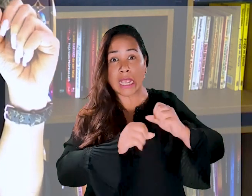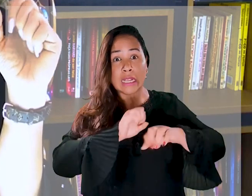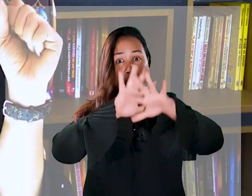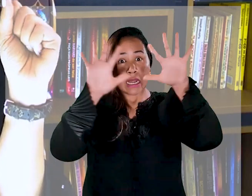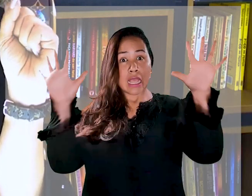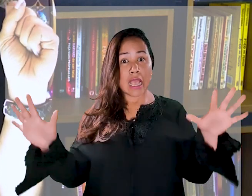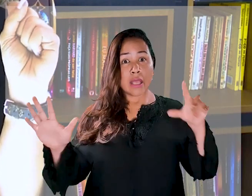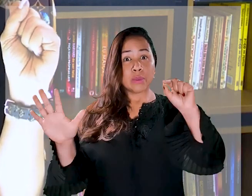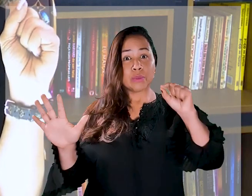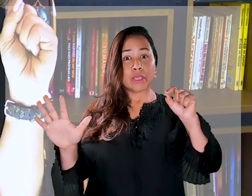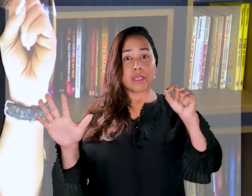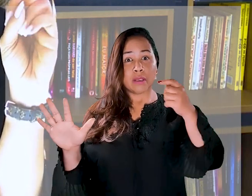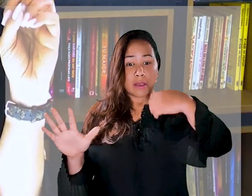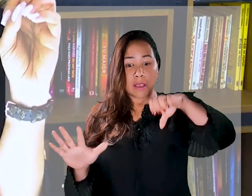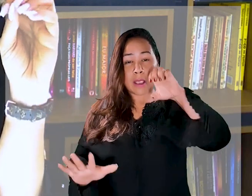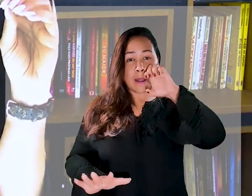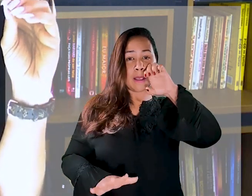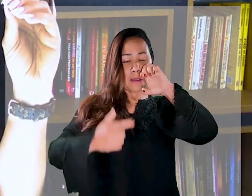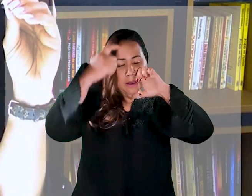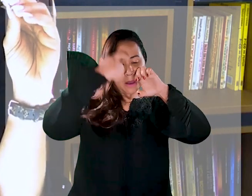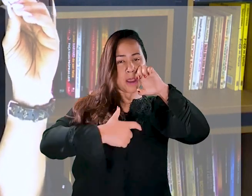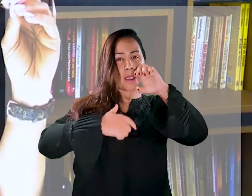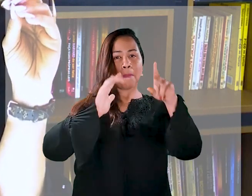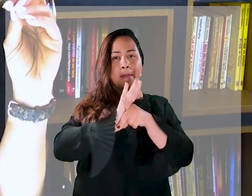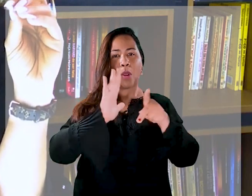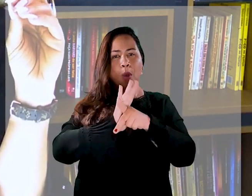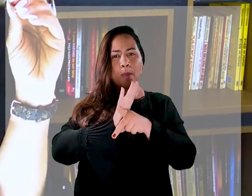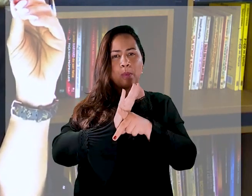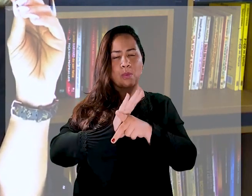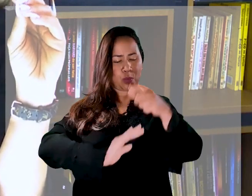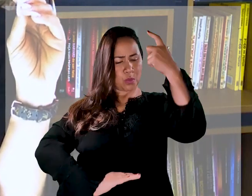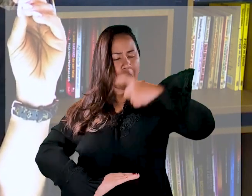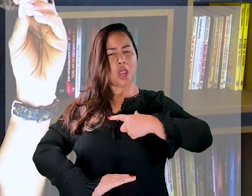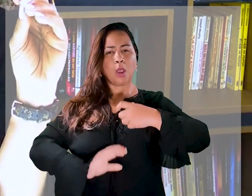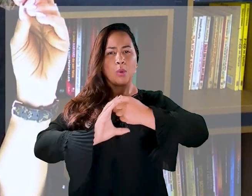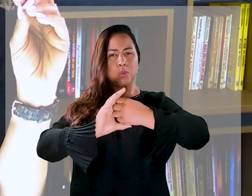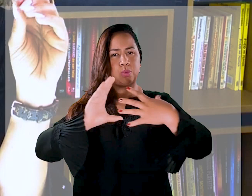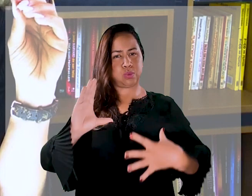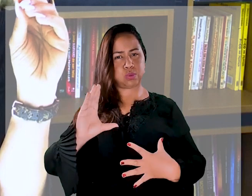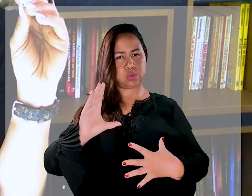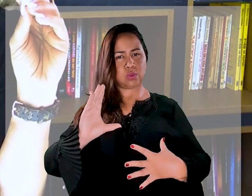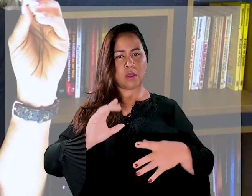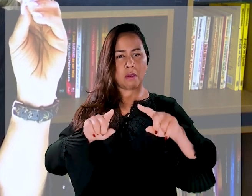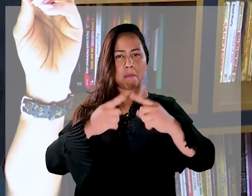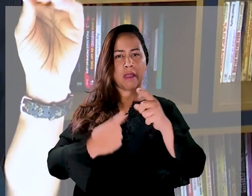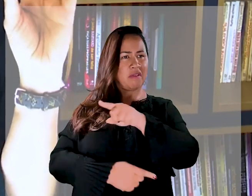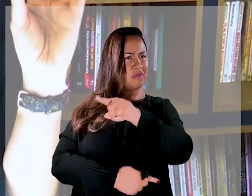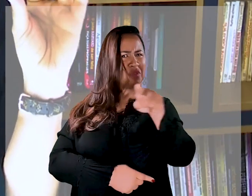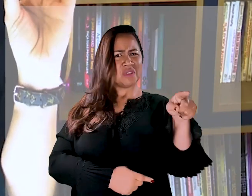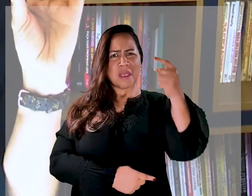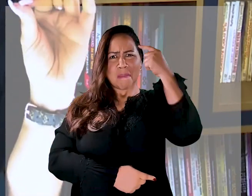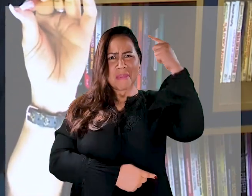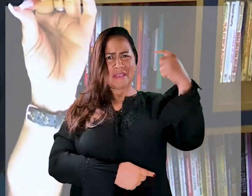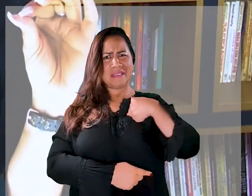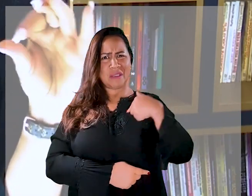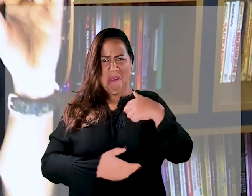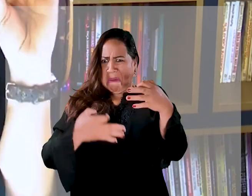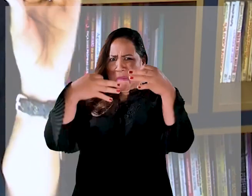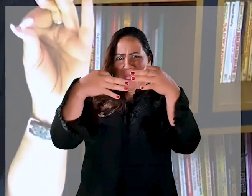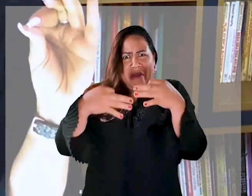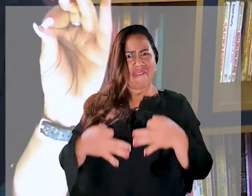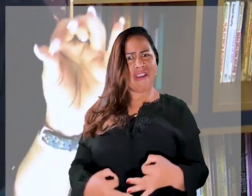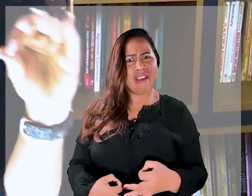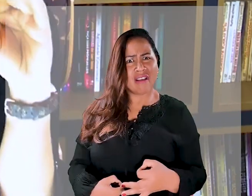quem eu sou, mas a quem você me rotula. Você me rotula como um ser de luz? Eu não sou. Eu não sou. E